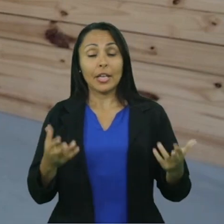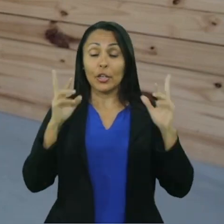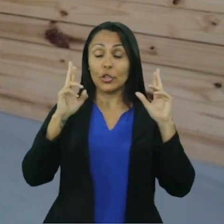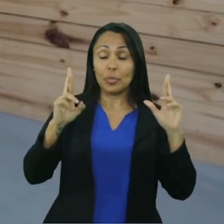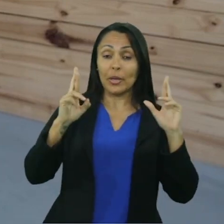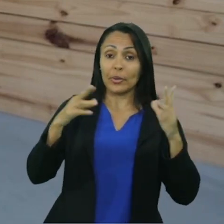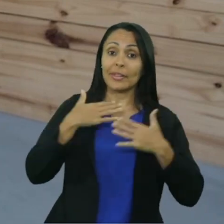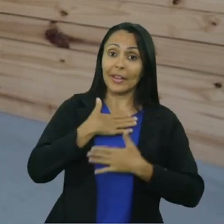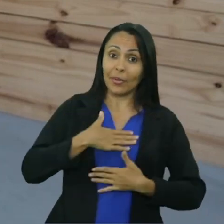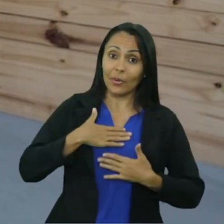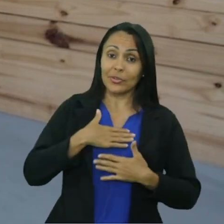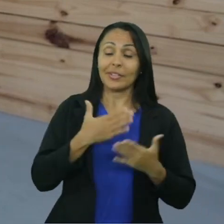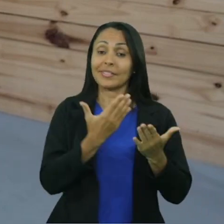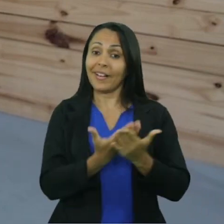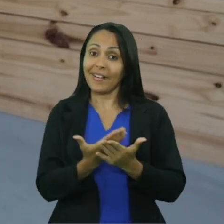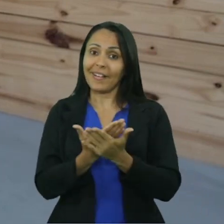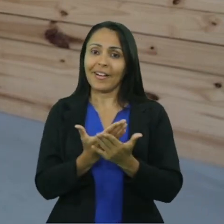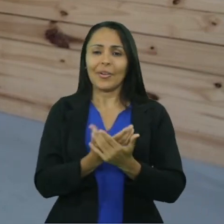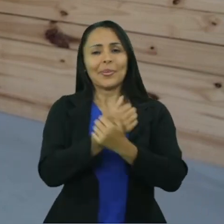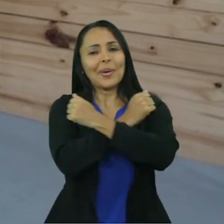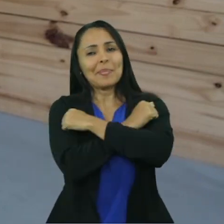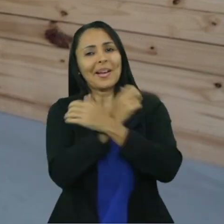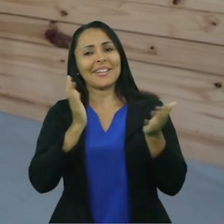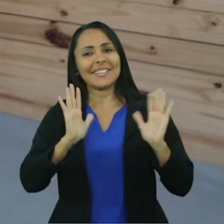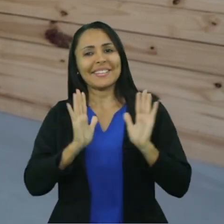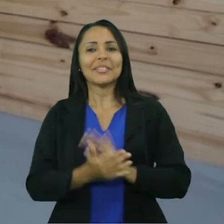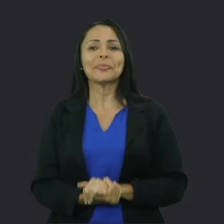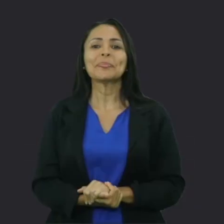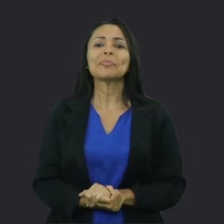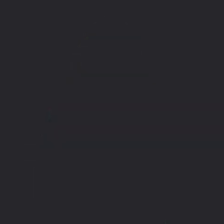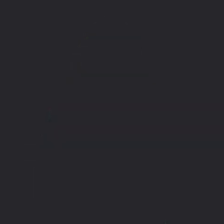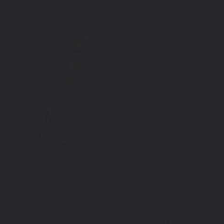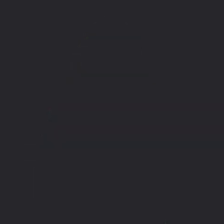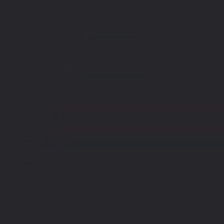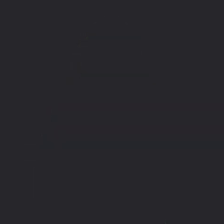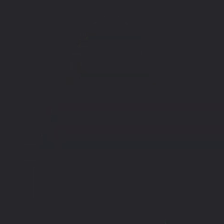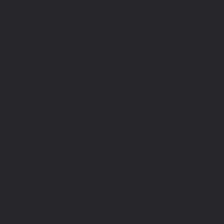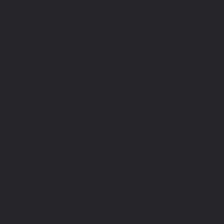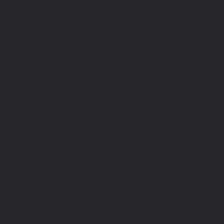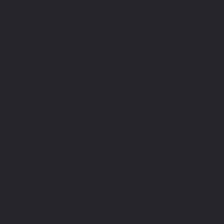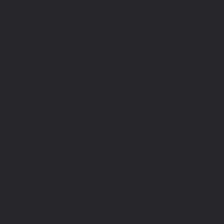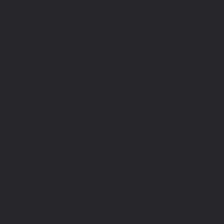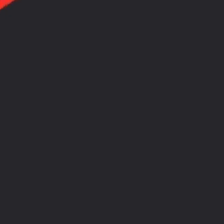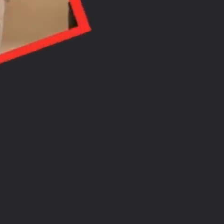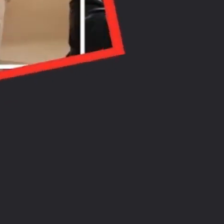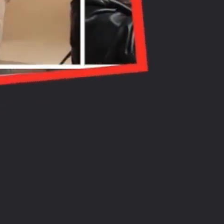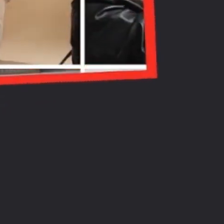vocês. Um abraço e até a próxima. Tchau, tchau.